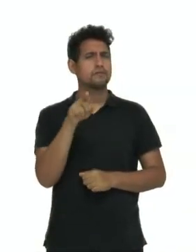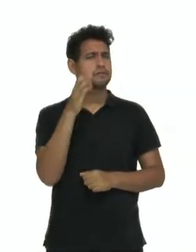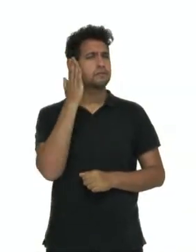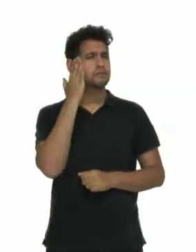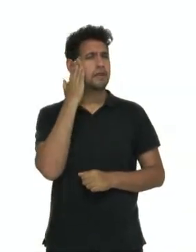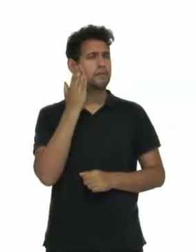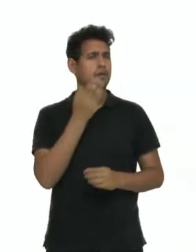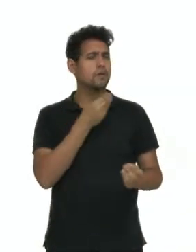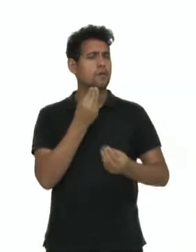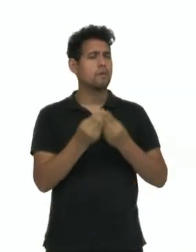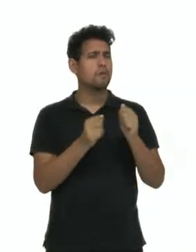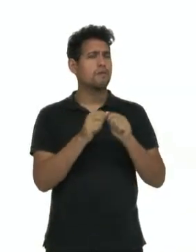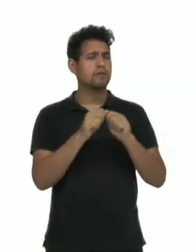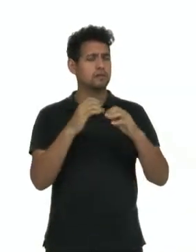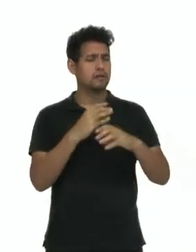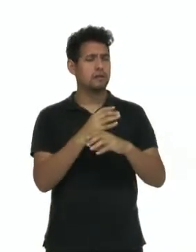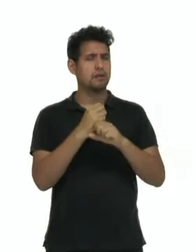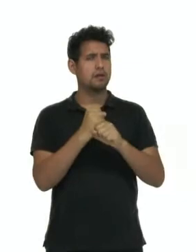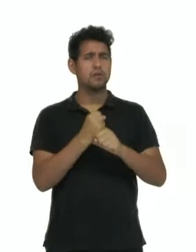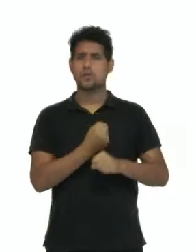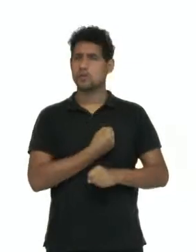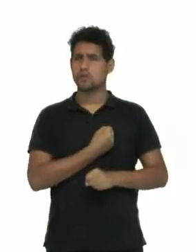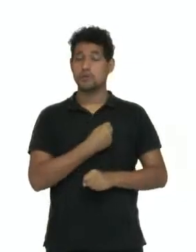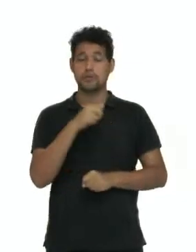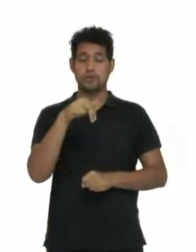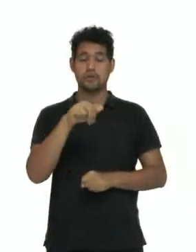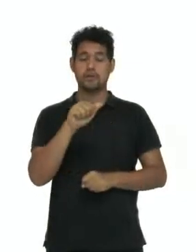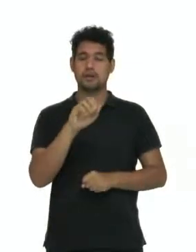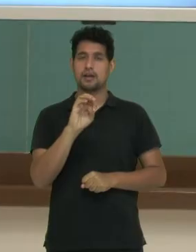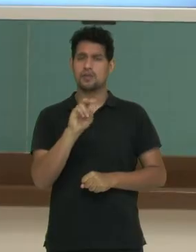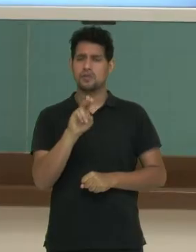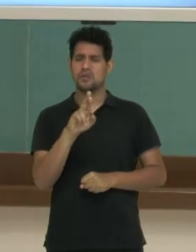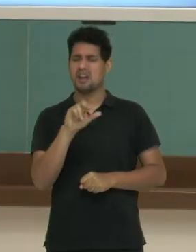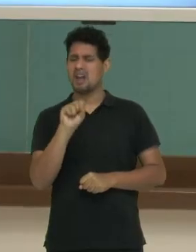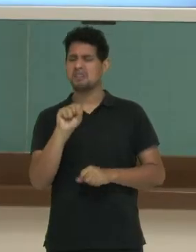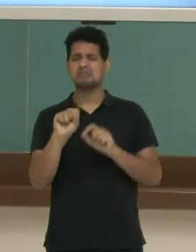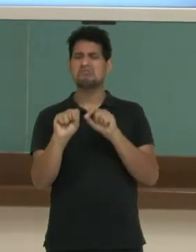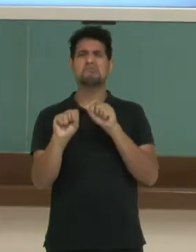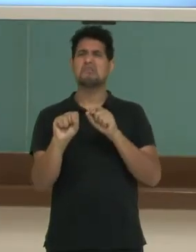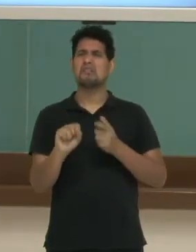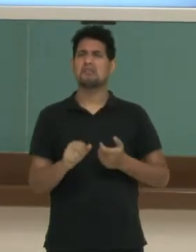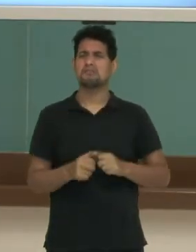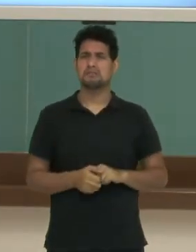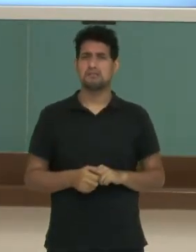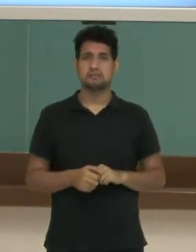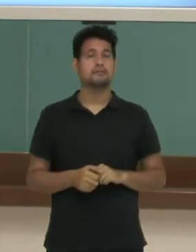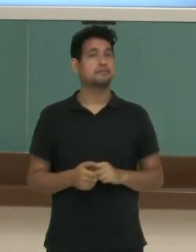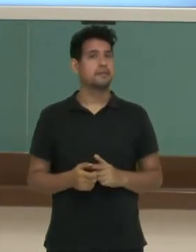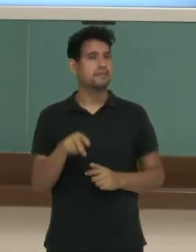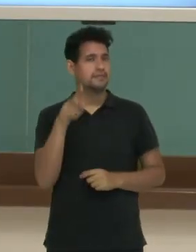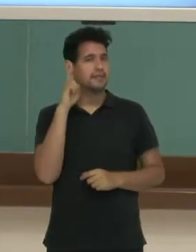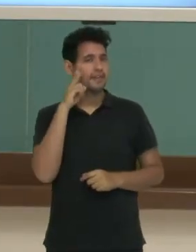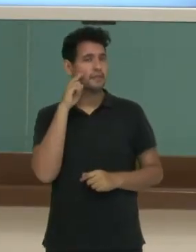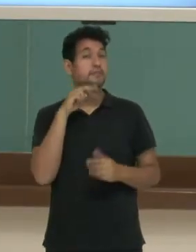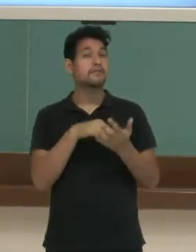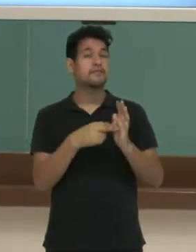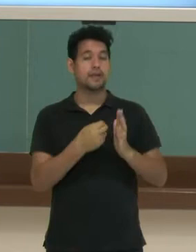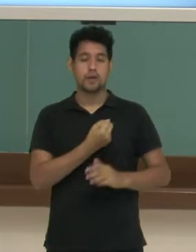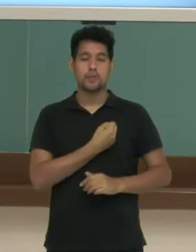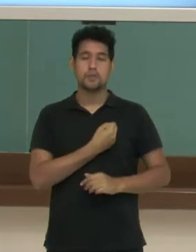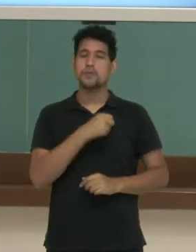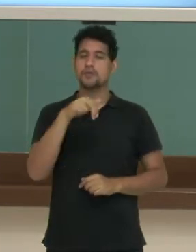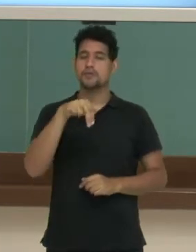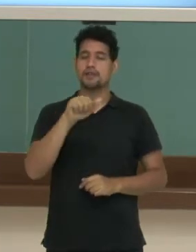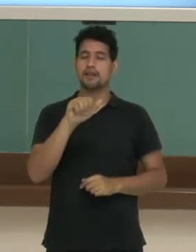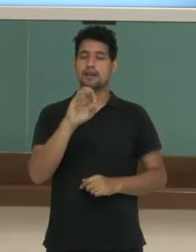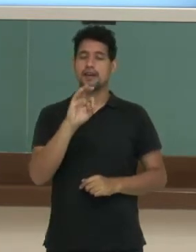como efetuar a multiplicação de números naturais? Mas o que é um número natural? Você lembra o que é um número natural? Vamos